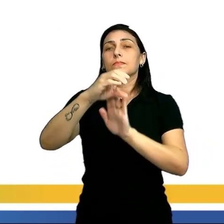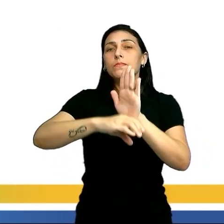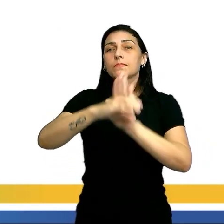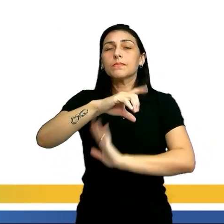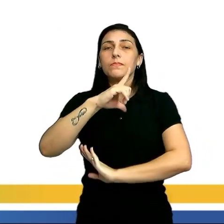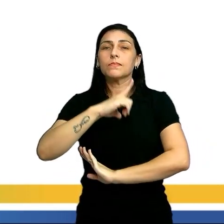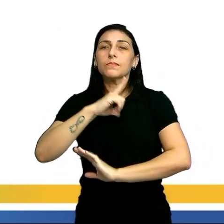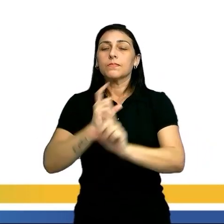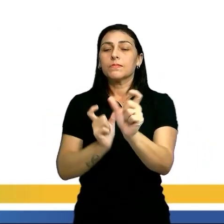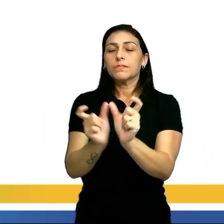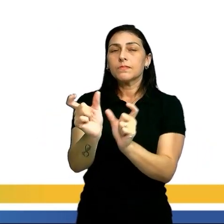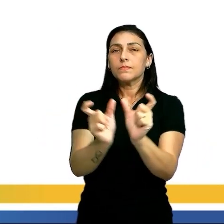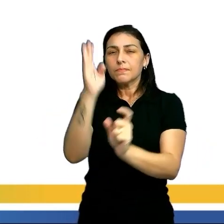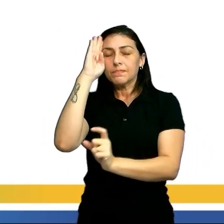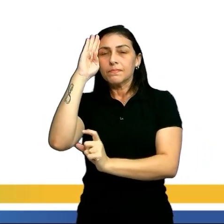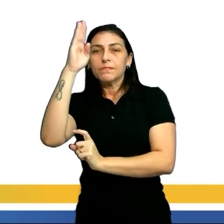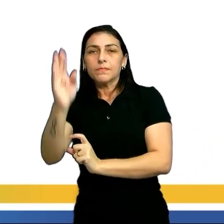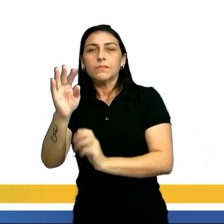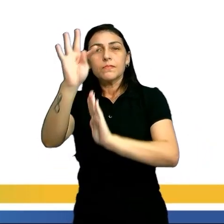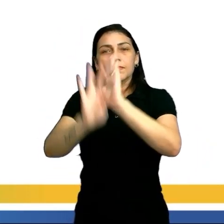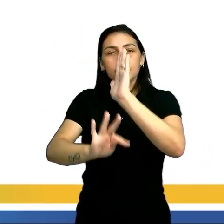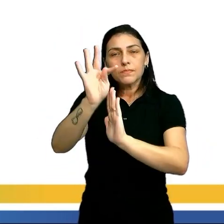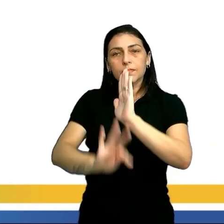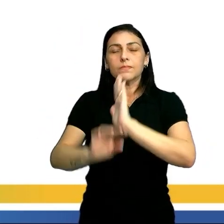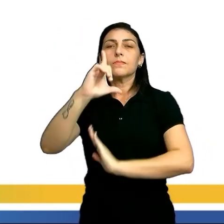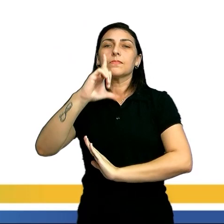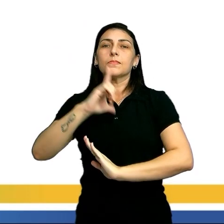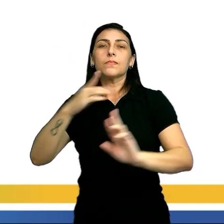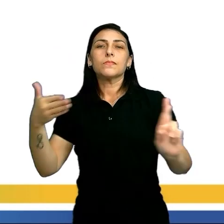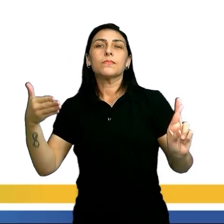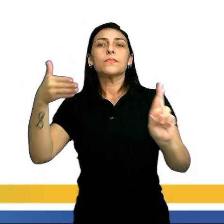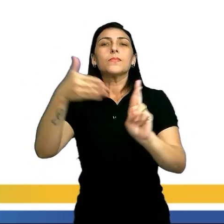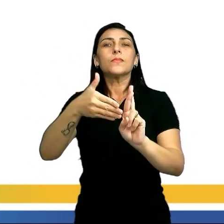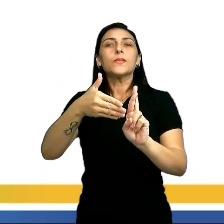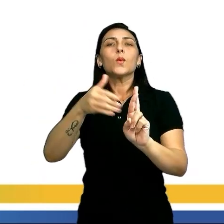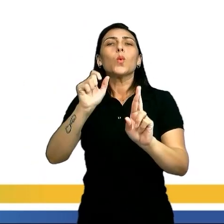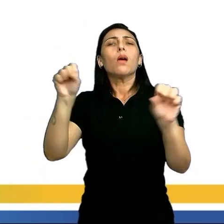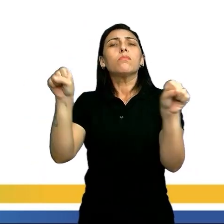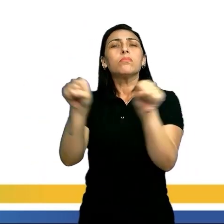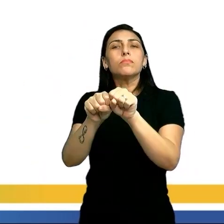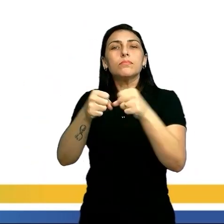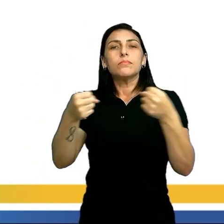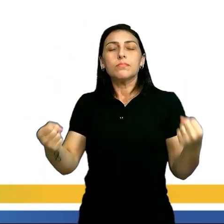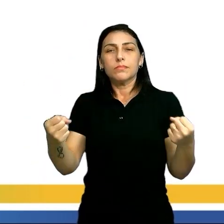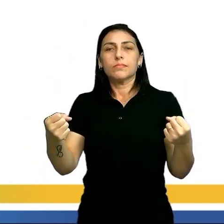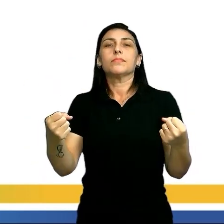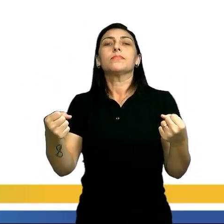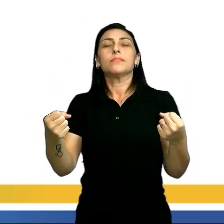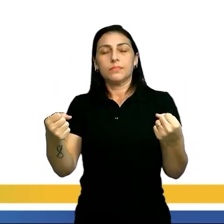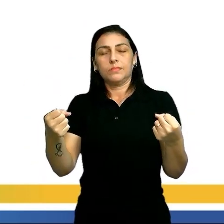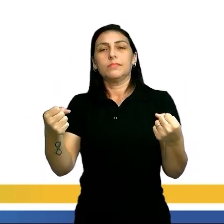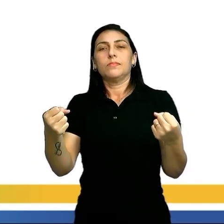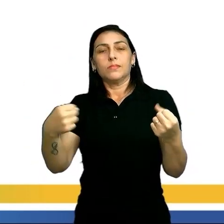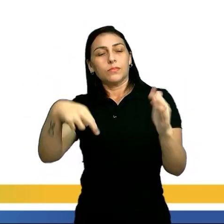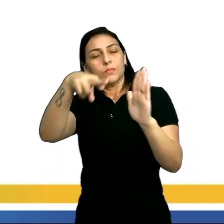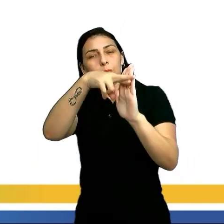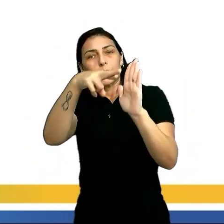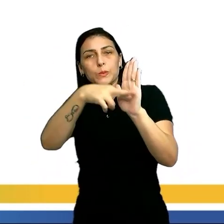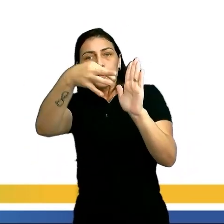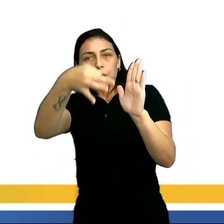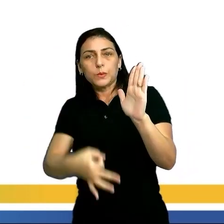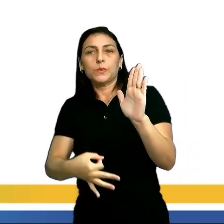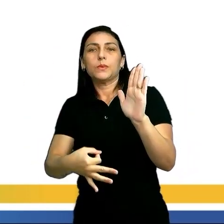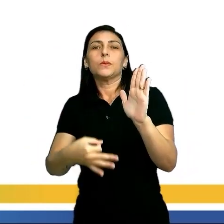sempre as palavras-chave. Quando você tem aí, representa o rompimento, a quebra de um